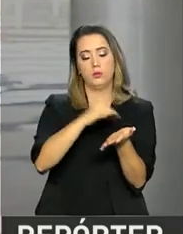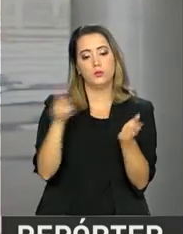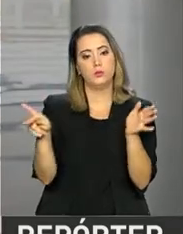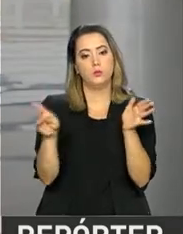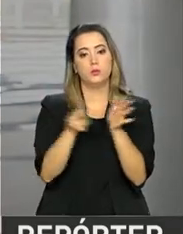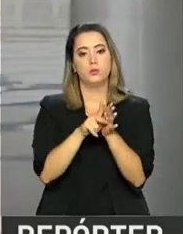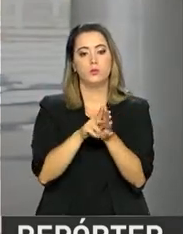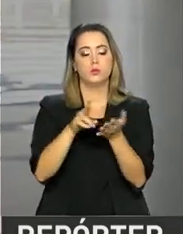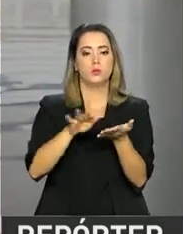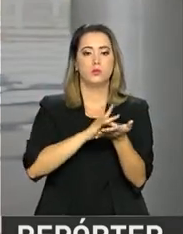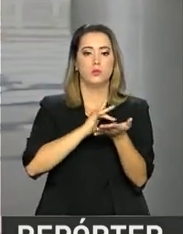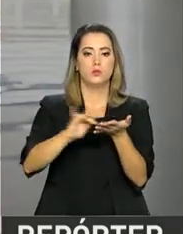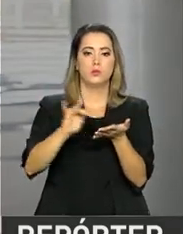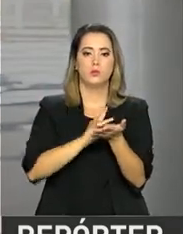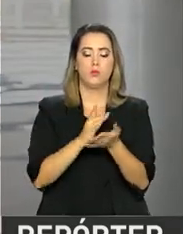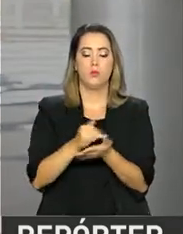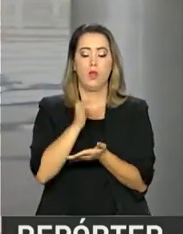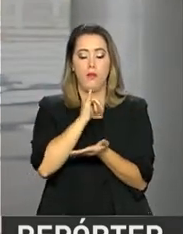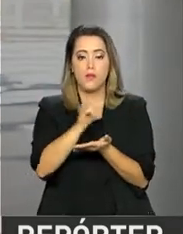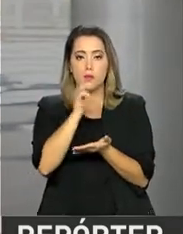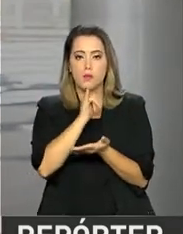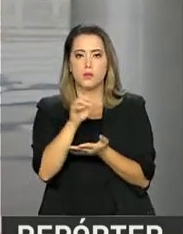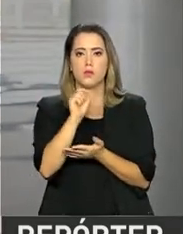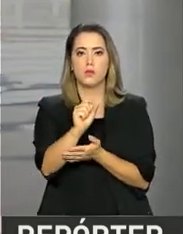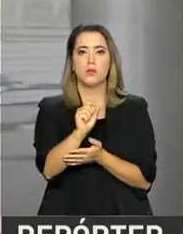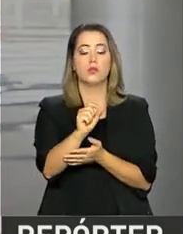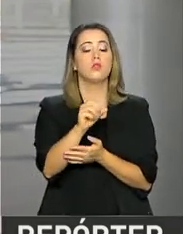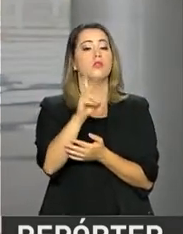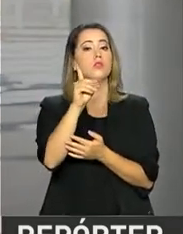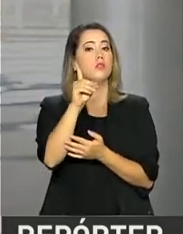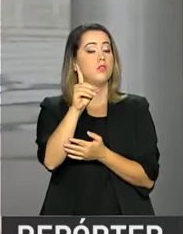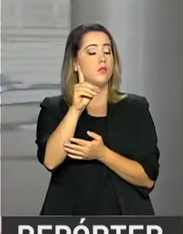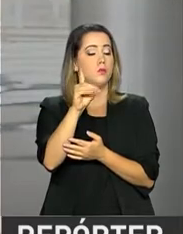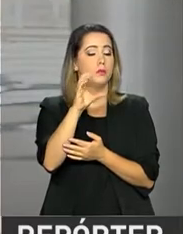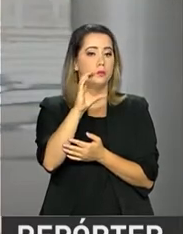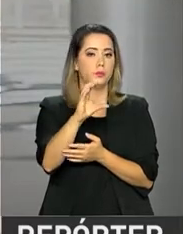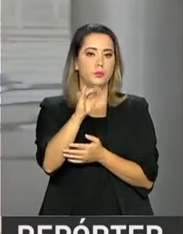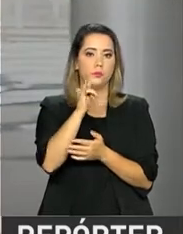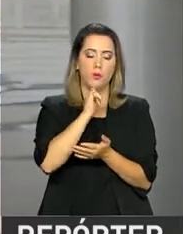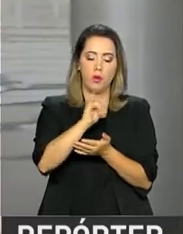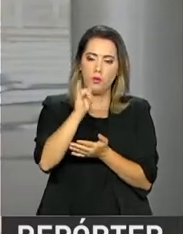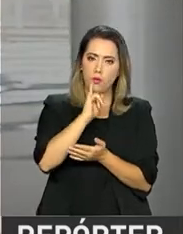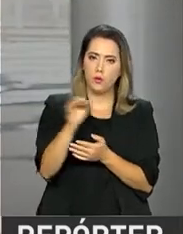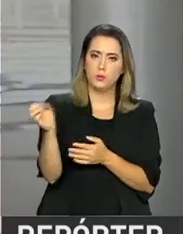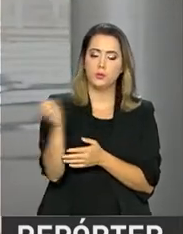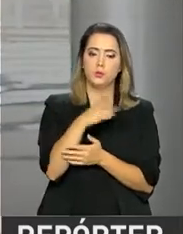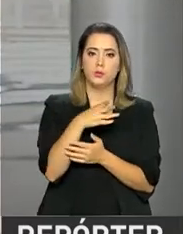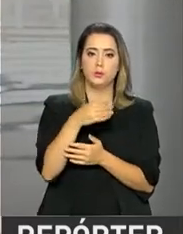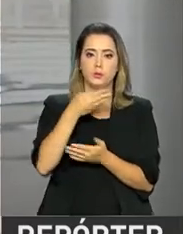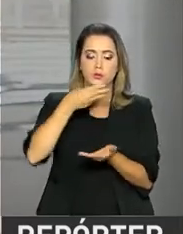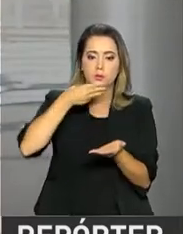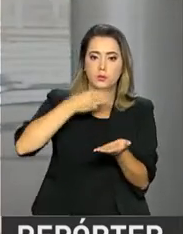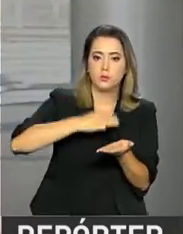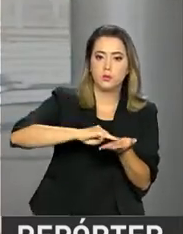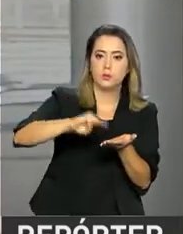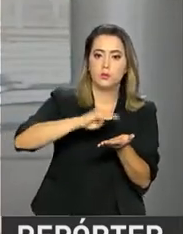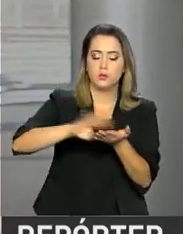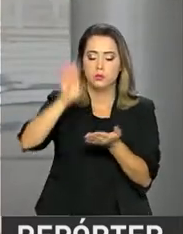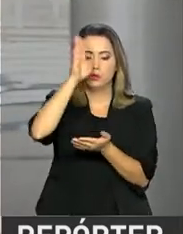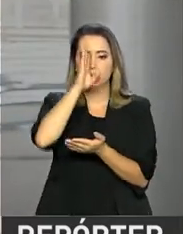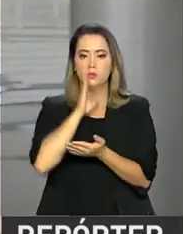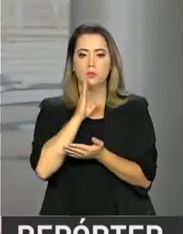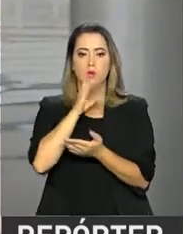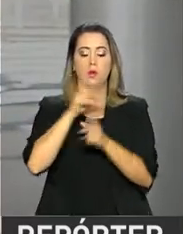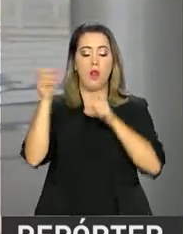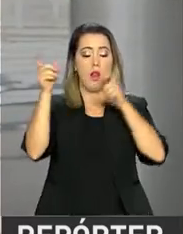seguinte mensagem defesa civil nacional informa novo serviço de envio de sms gratuito com alertas